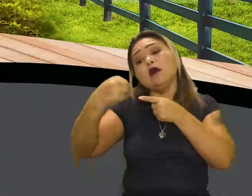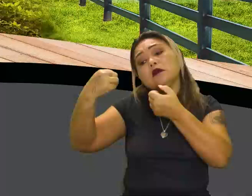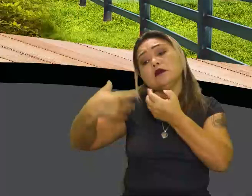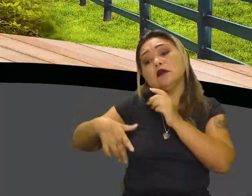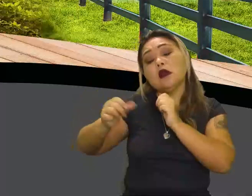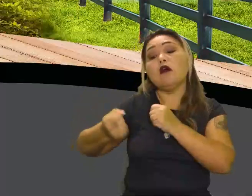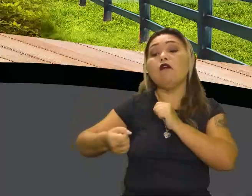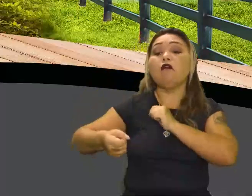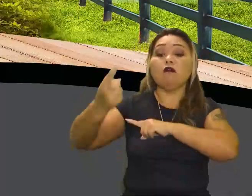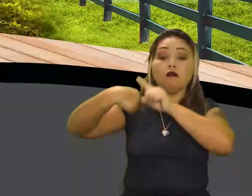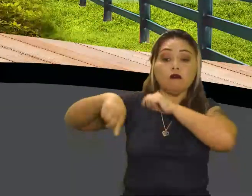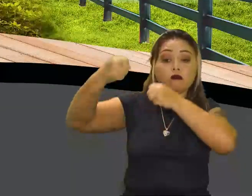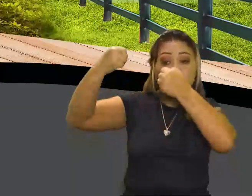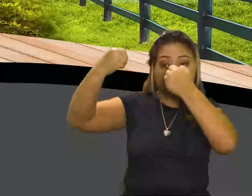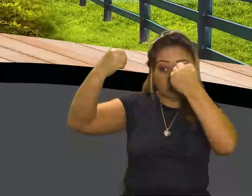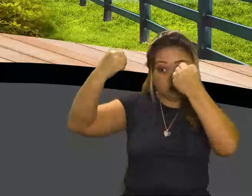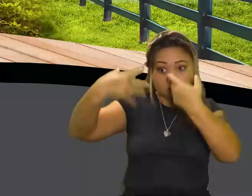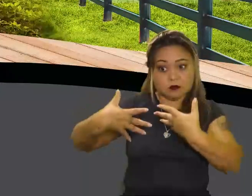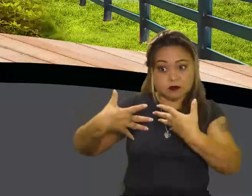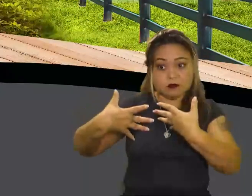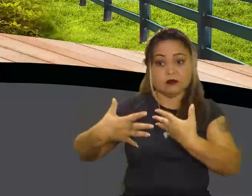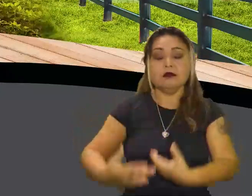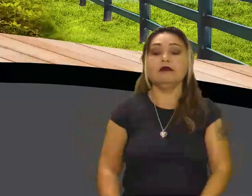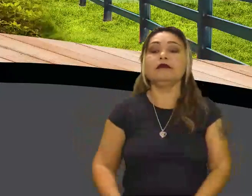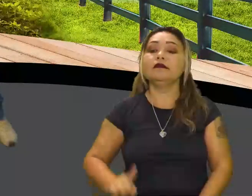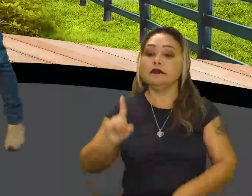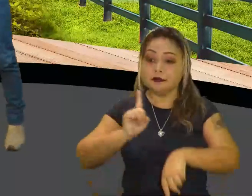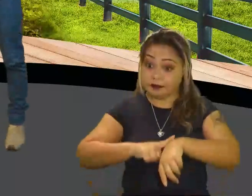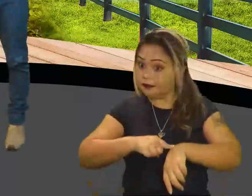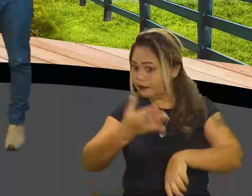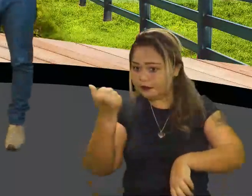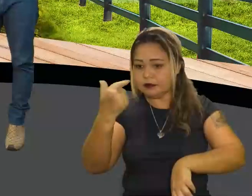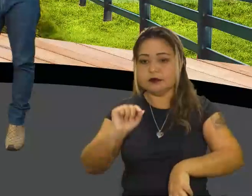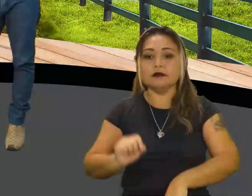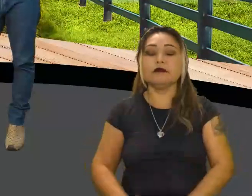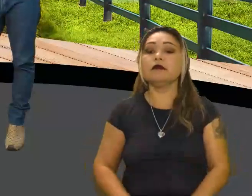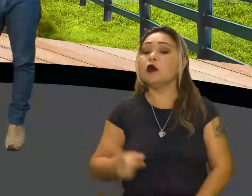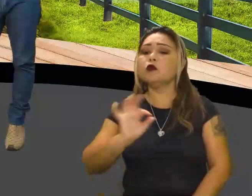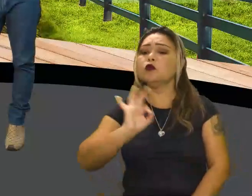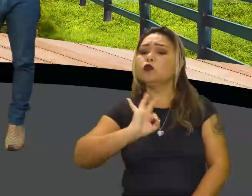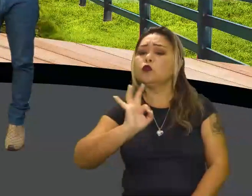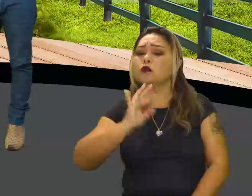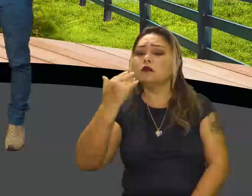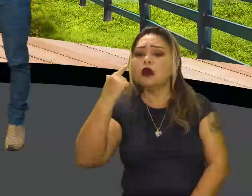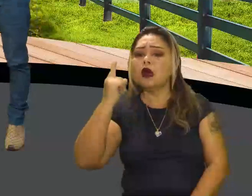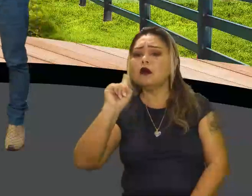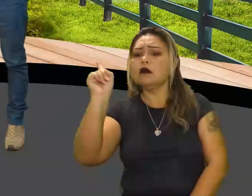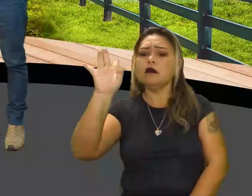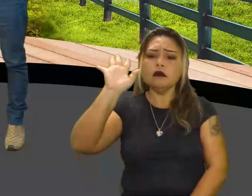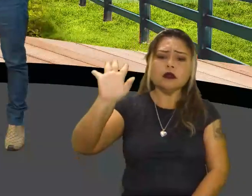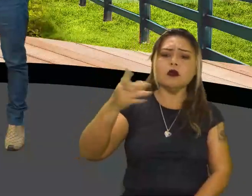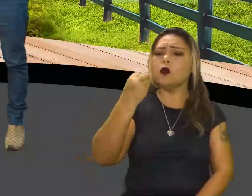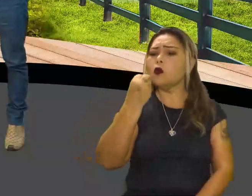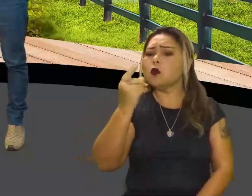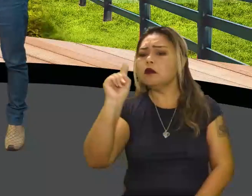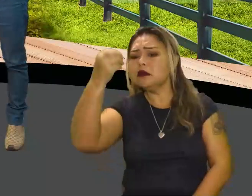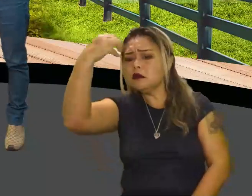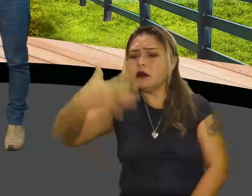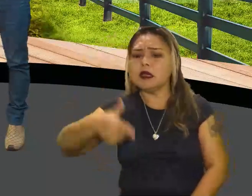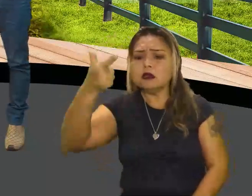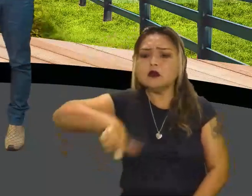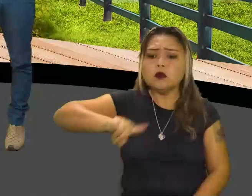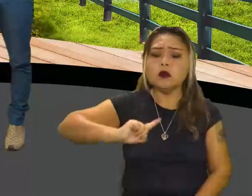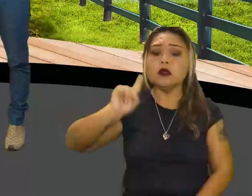volta ao gabarito, tá bom? Então vamos lá, step by step. Se não entendeu, é só falar, e aí, professor, como é que é? Explica de